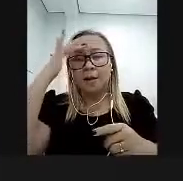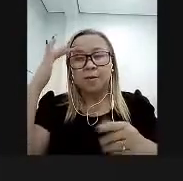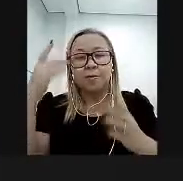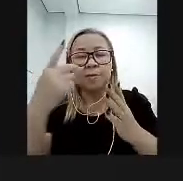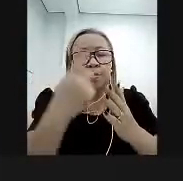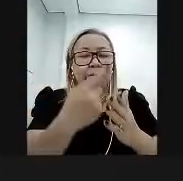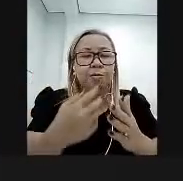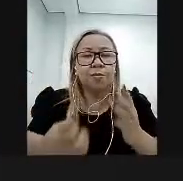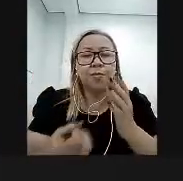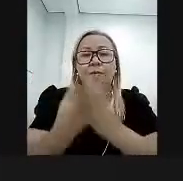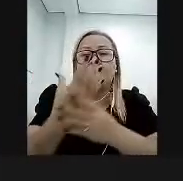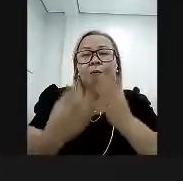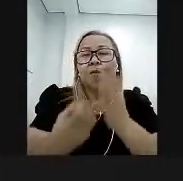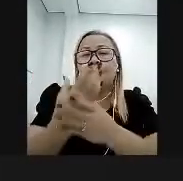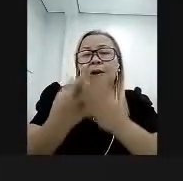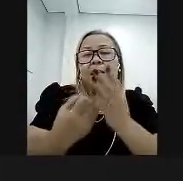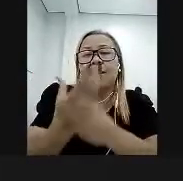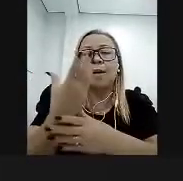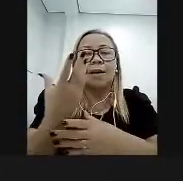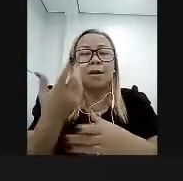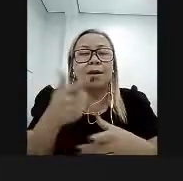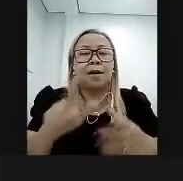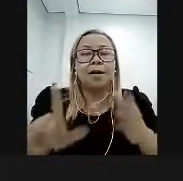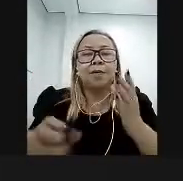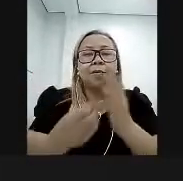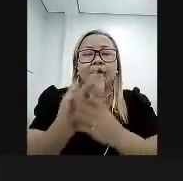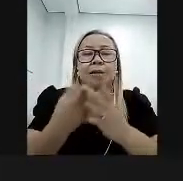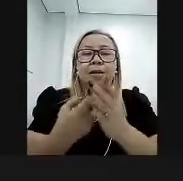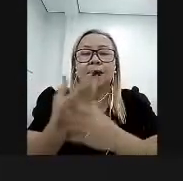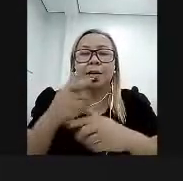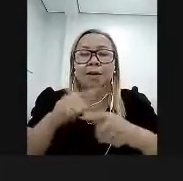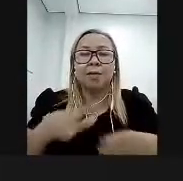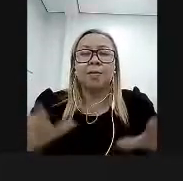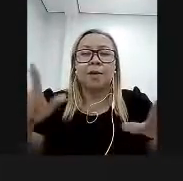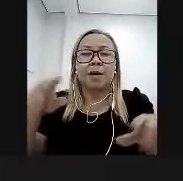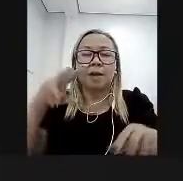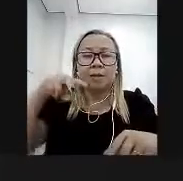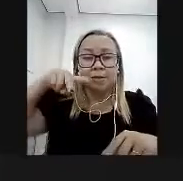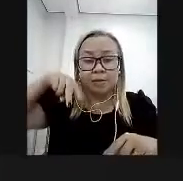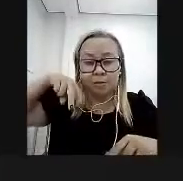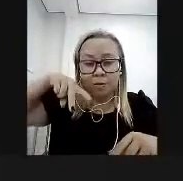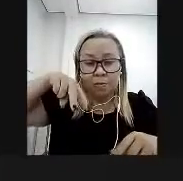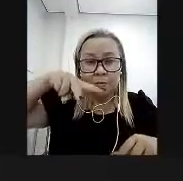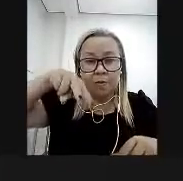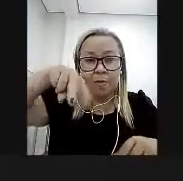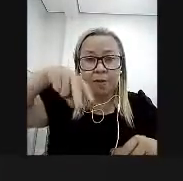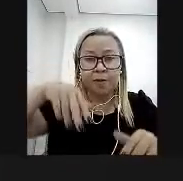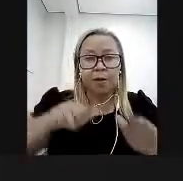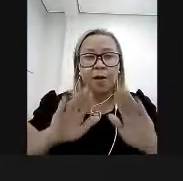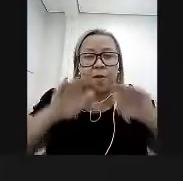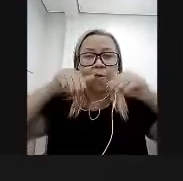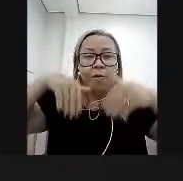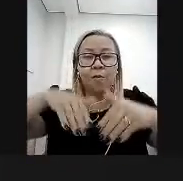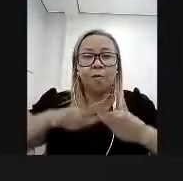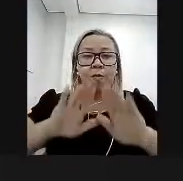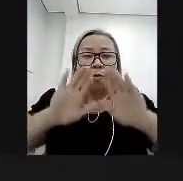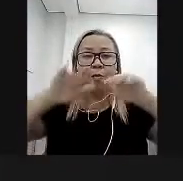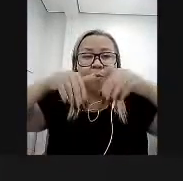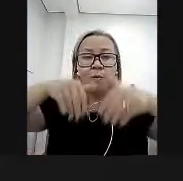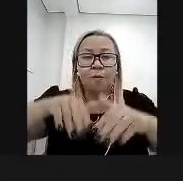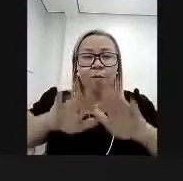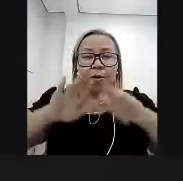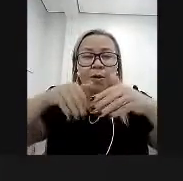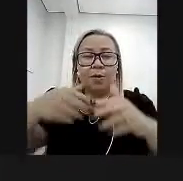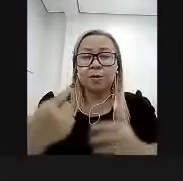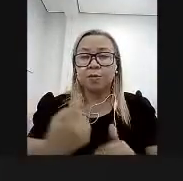espaço, redesenhando, reconfigurando. Quer dizer, se eu piso numa das extremidades, eu provoco uma ondulação. Se eu estou